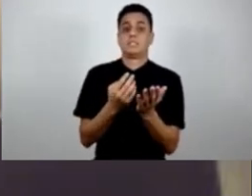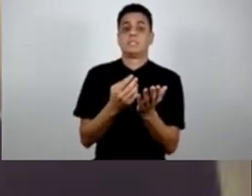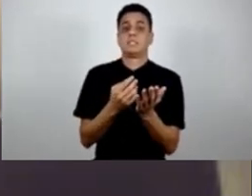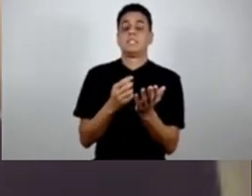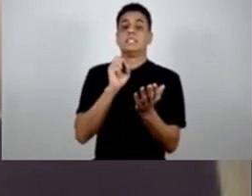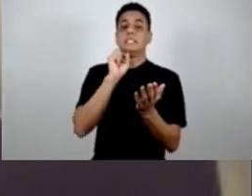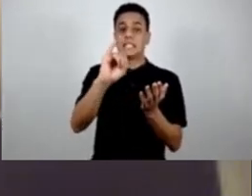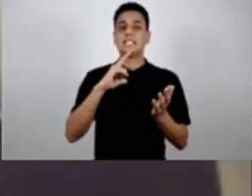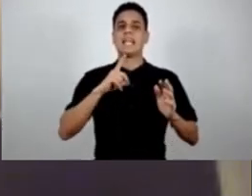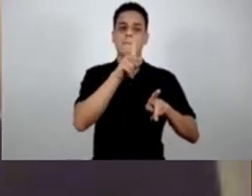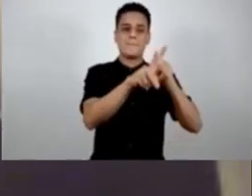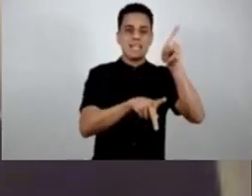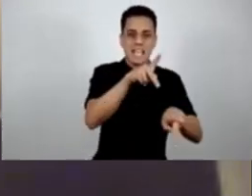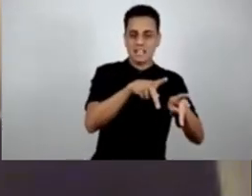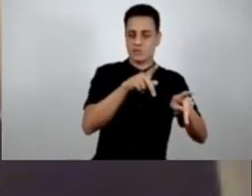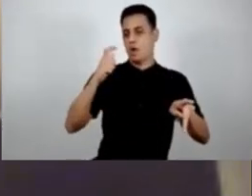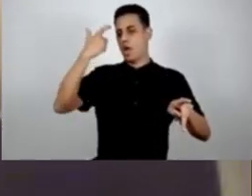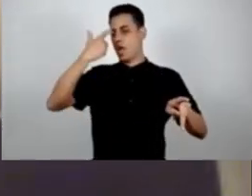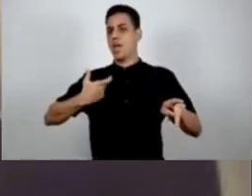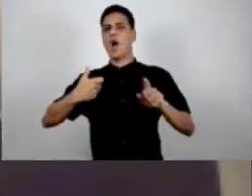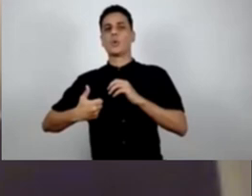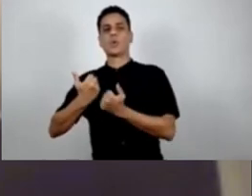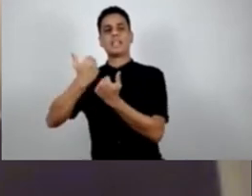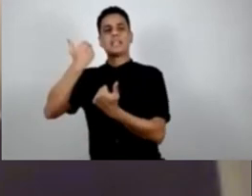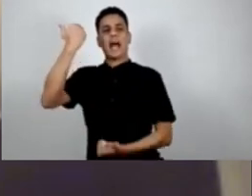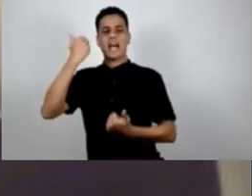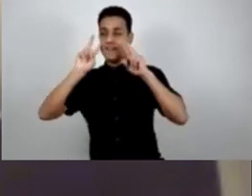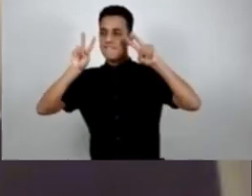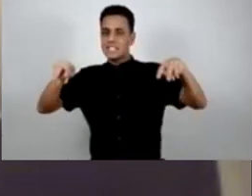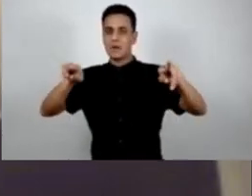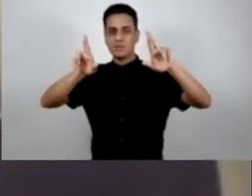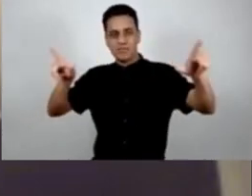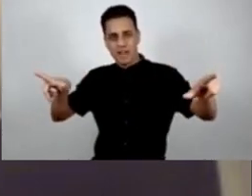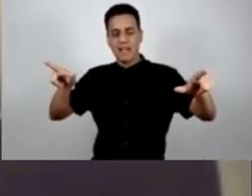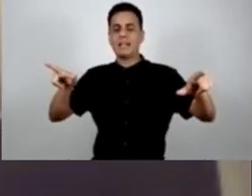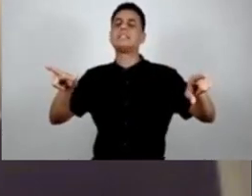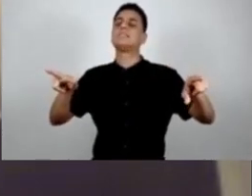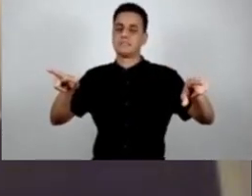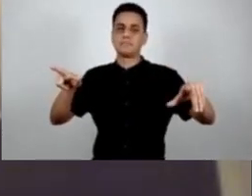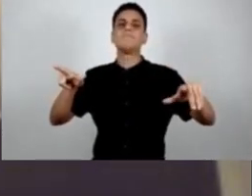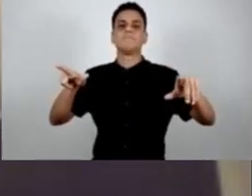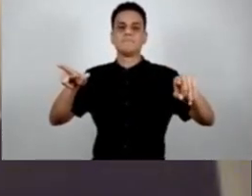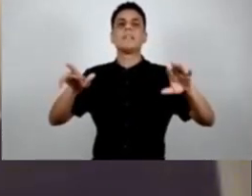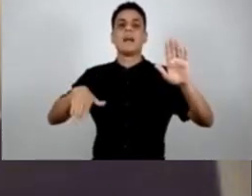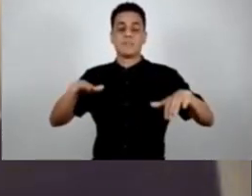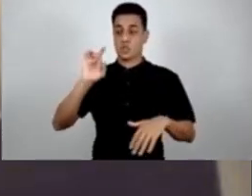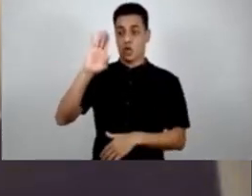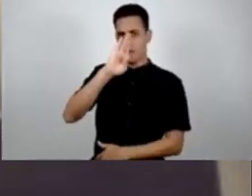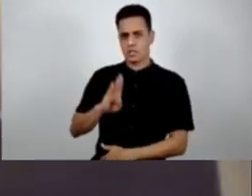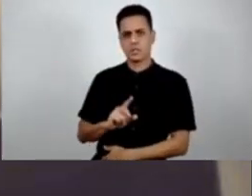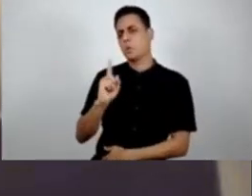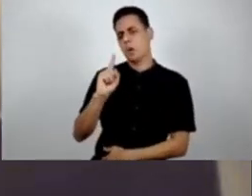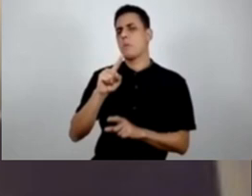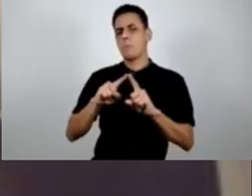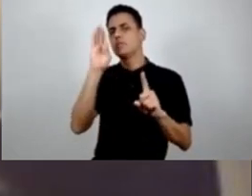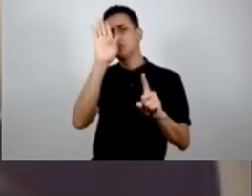e as pessoas, o que acontece aí com a imagem do Brasil? Avisado das autoridades, muitas vezes, e não só do Brasil, mas em geral, é que o